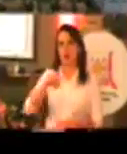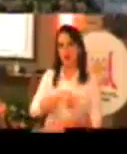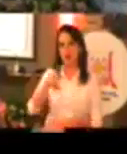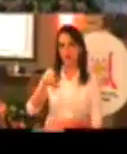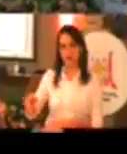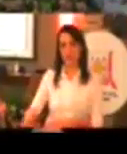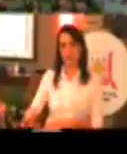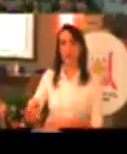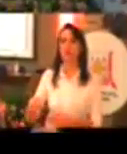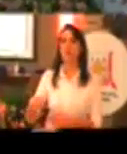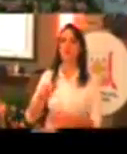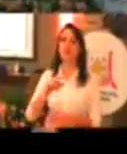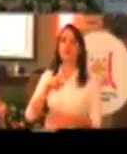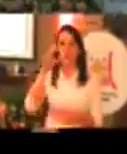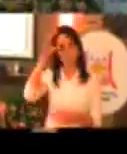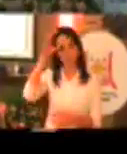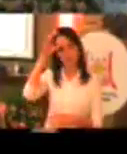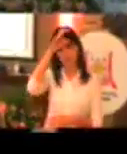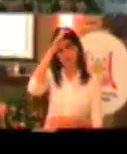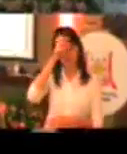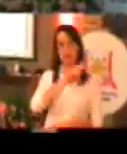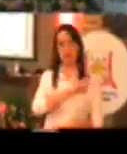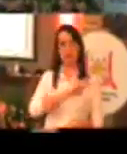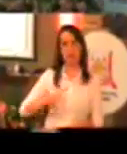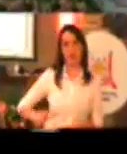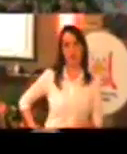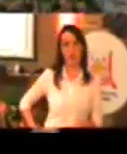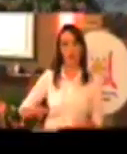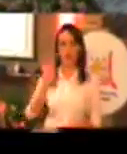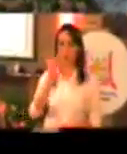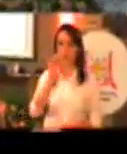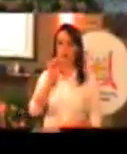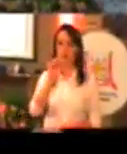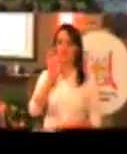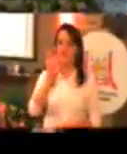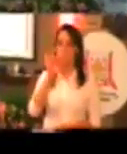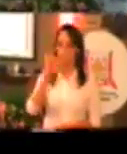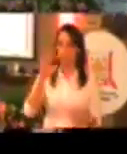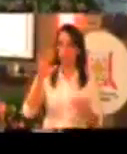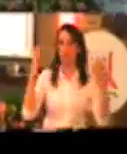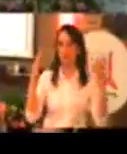a presidente da Câmara Municipal de Criciúma, a vereadora Tati Teixeira.